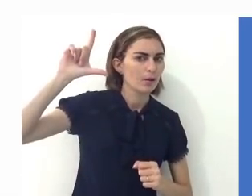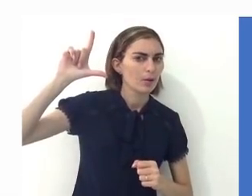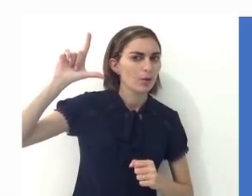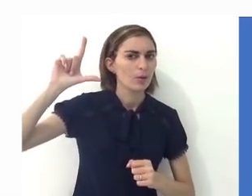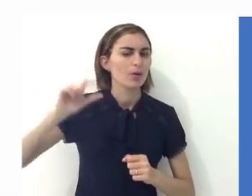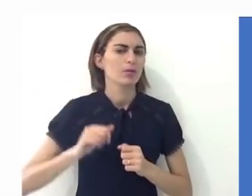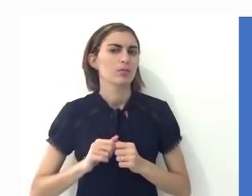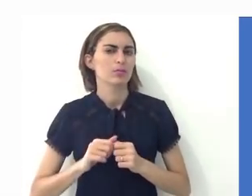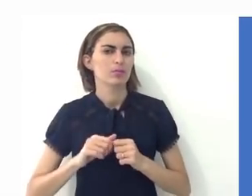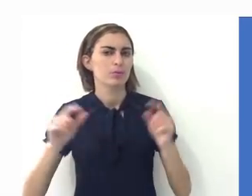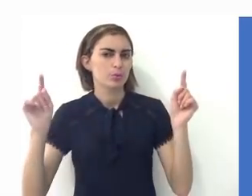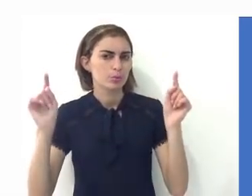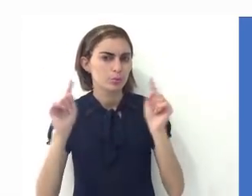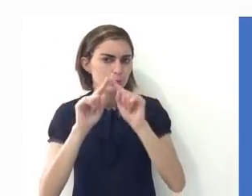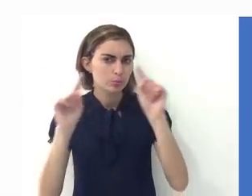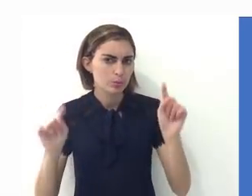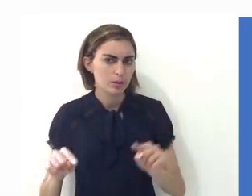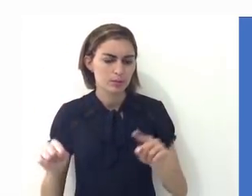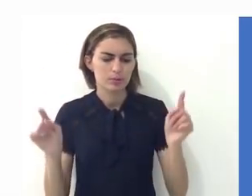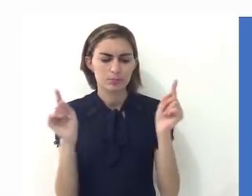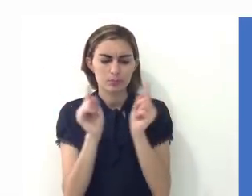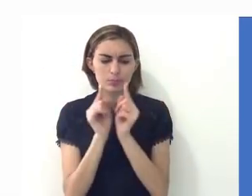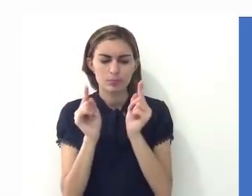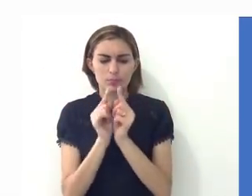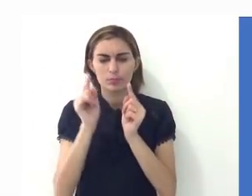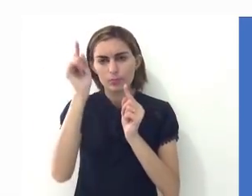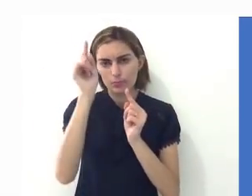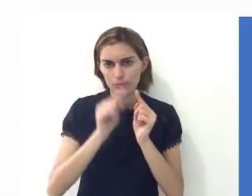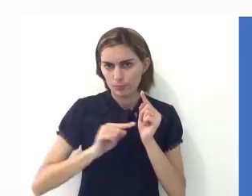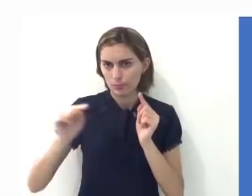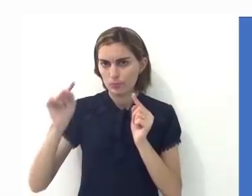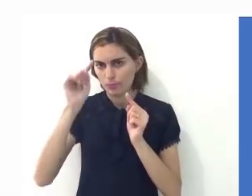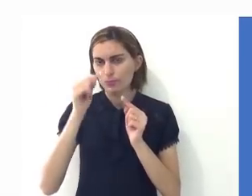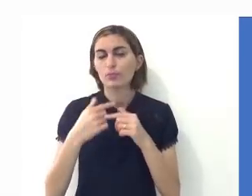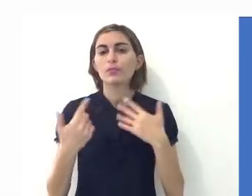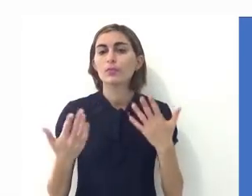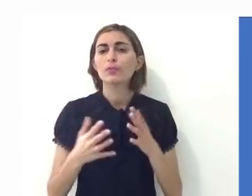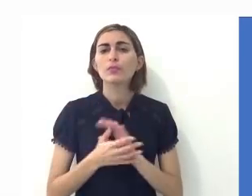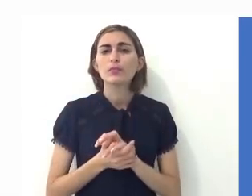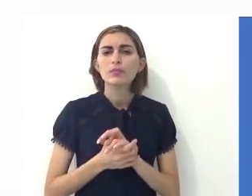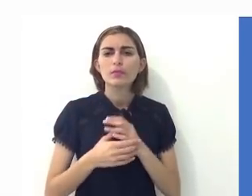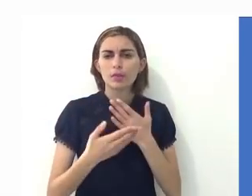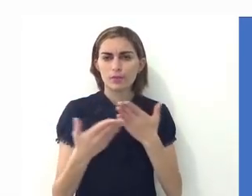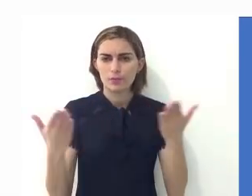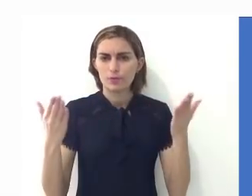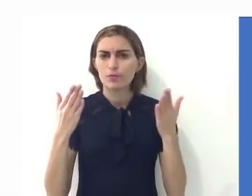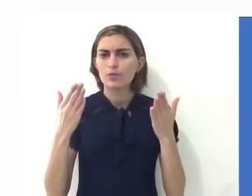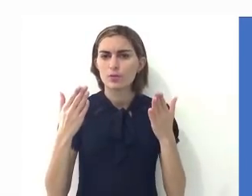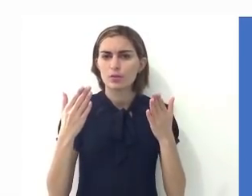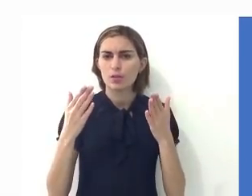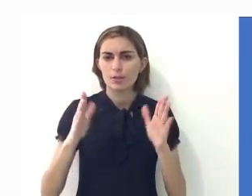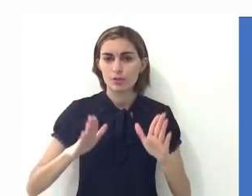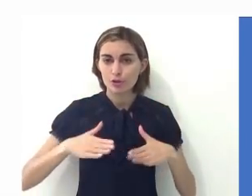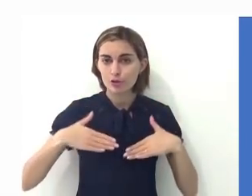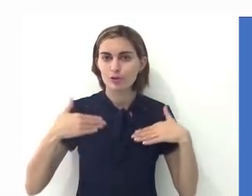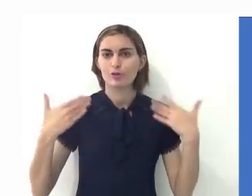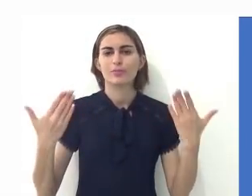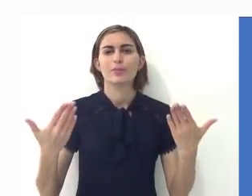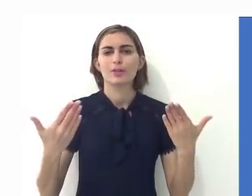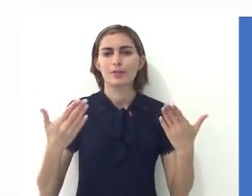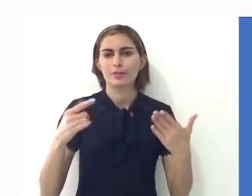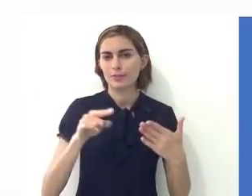é maior do que a diagonal do retângulozinho pequeno aí, que está aparentemente pequeno? Gente, você vai